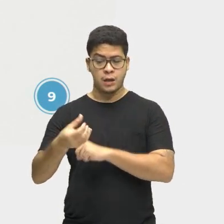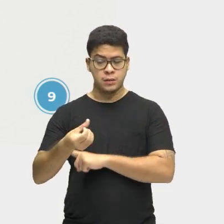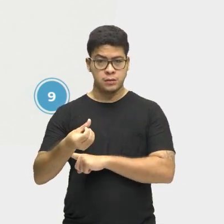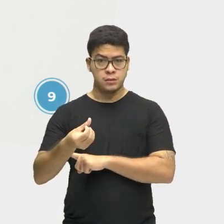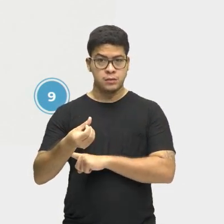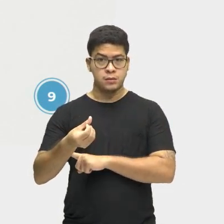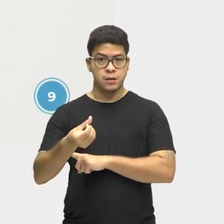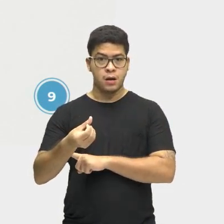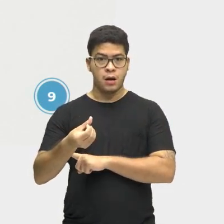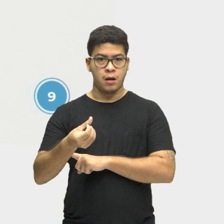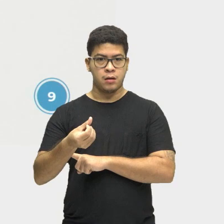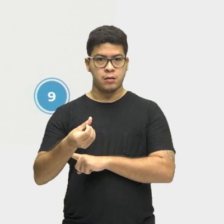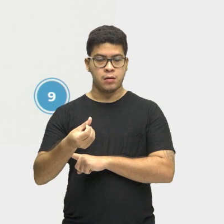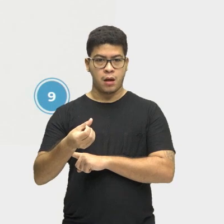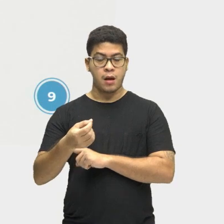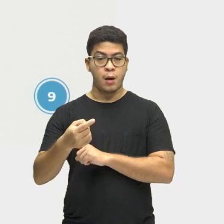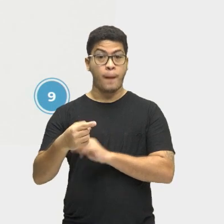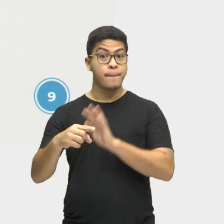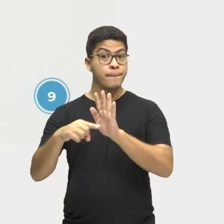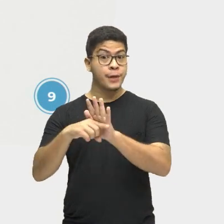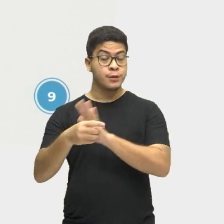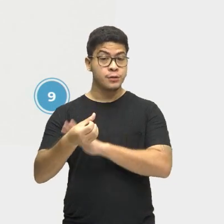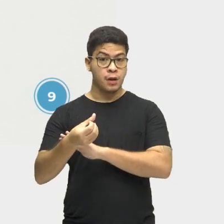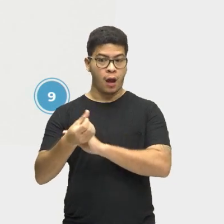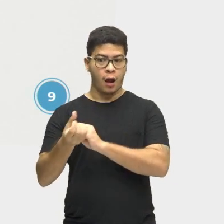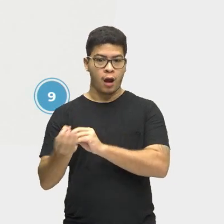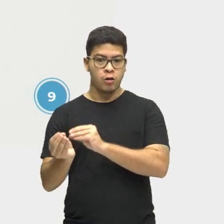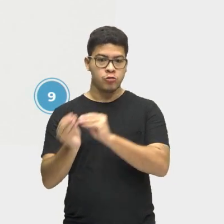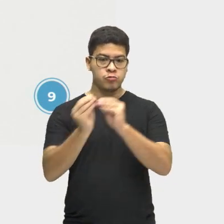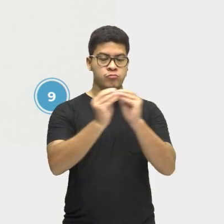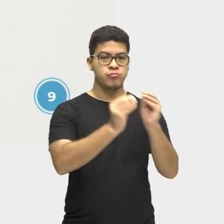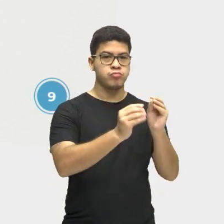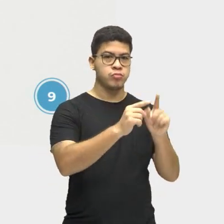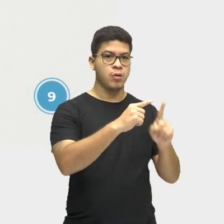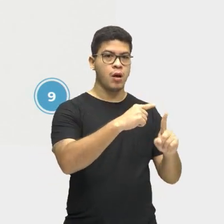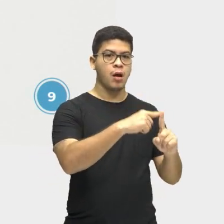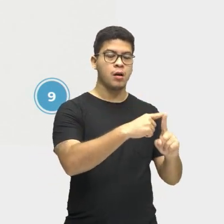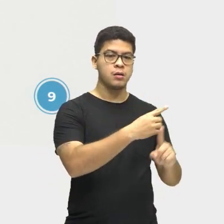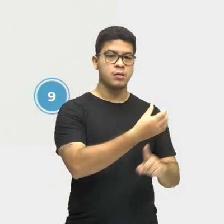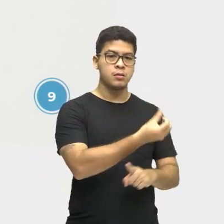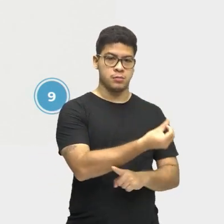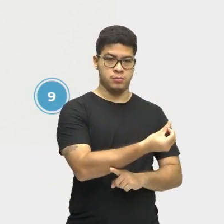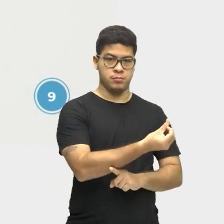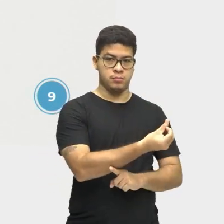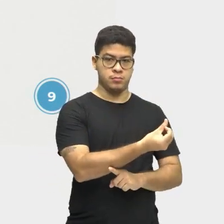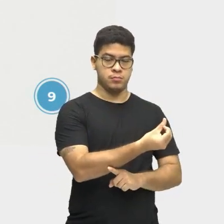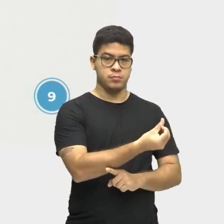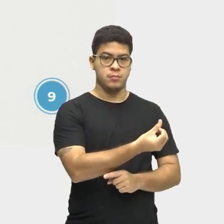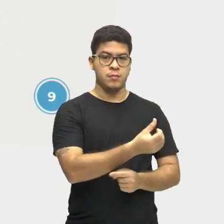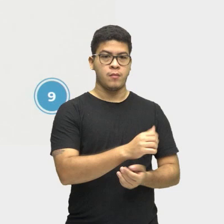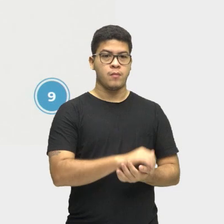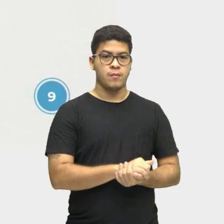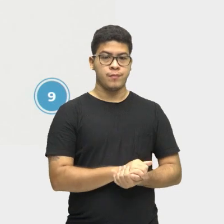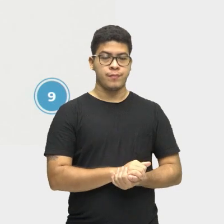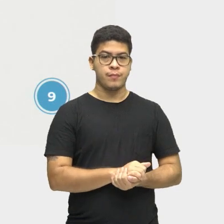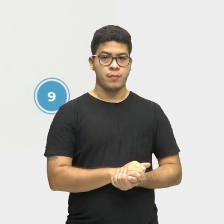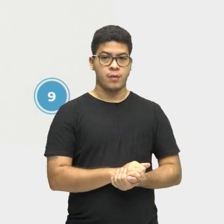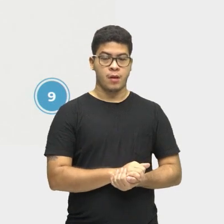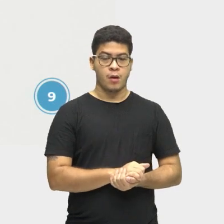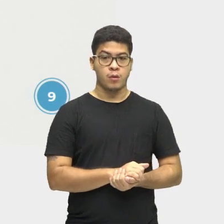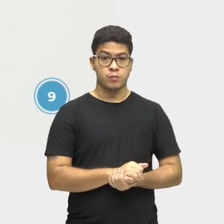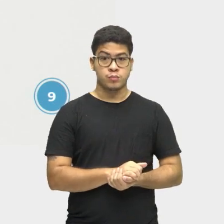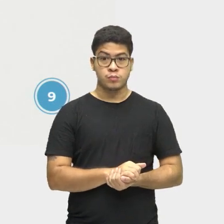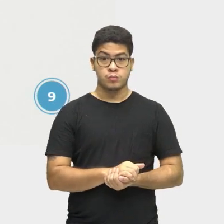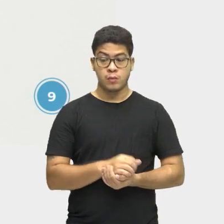agora 6 positivo. Tá ok? Agora nós vamos isolar o valor de x. Eu vou deixar o